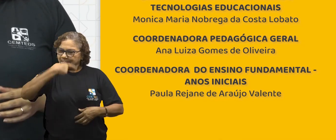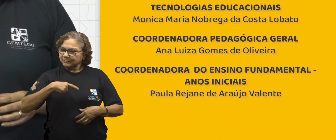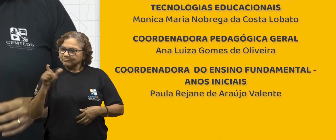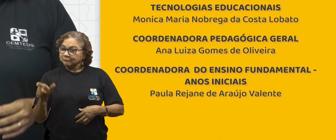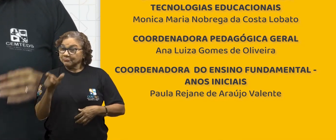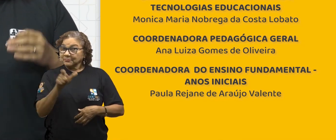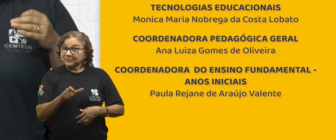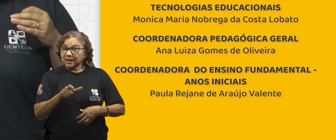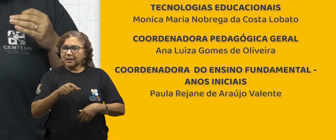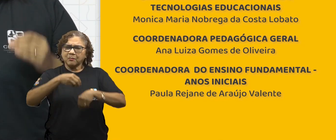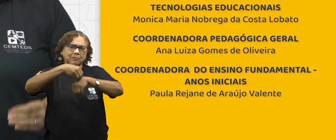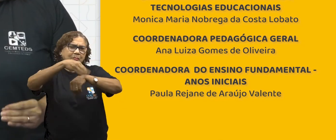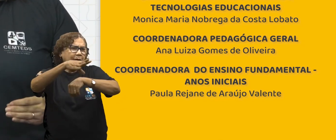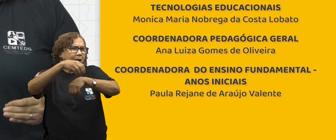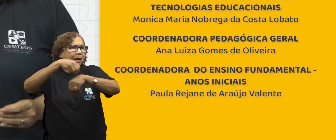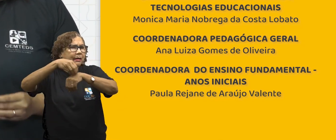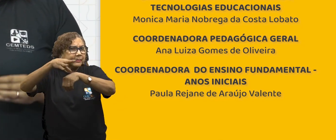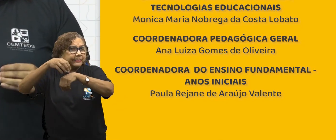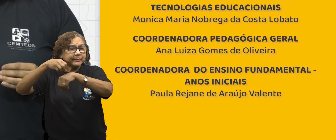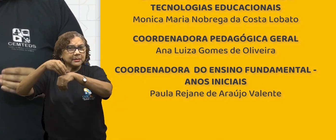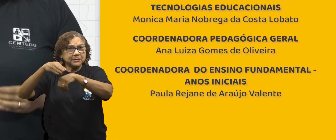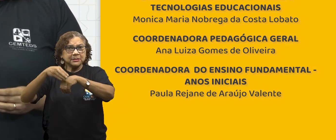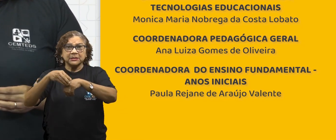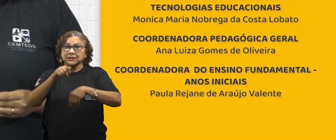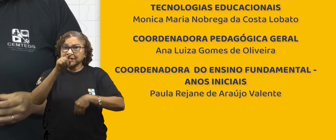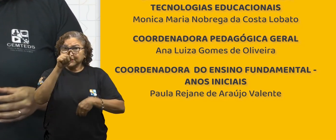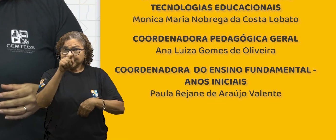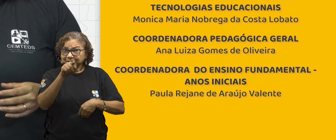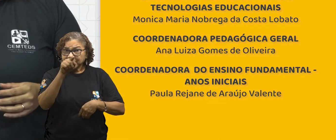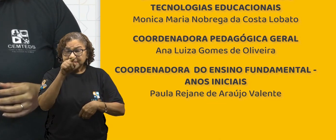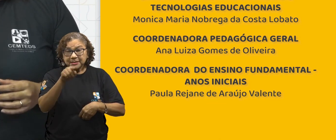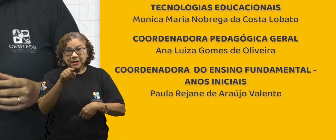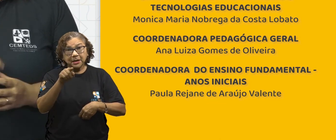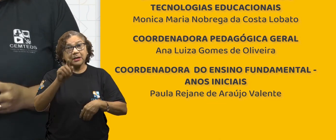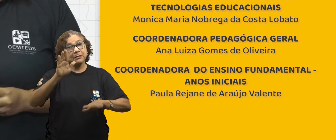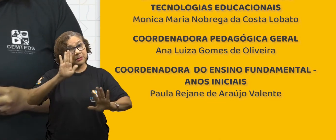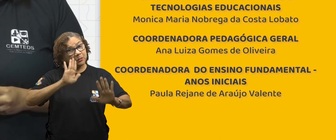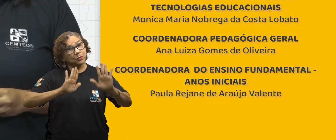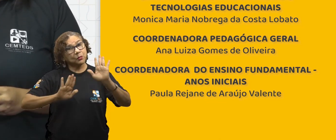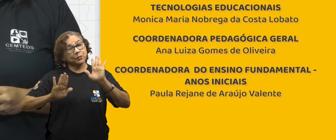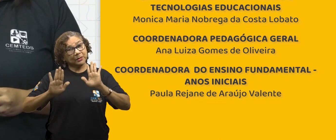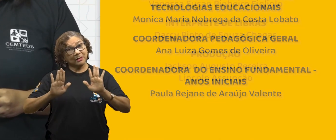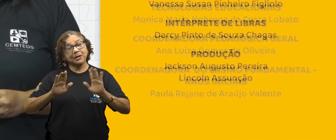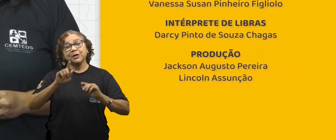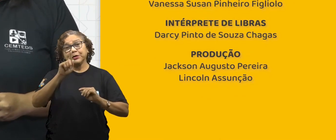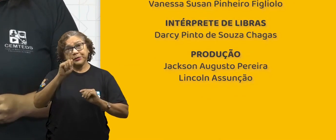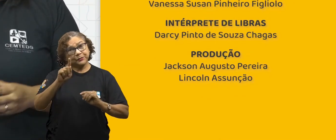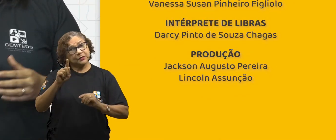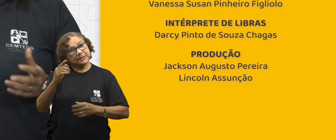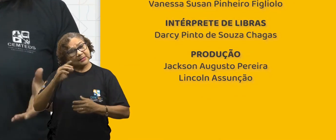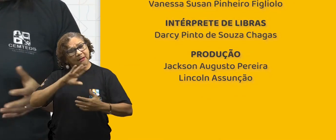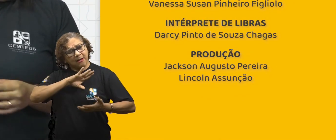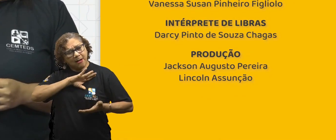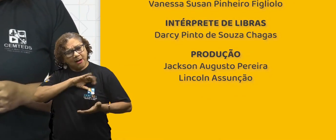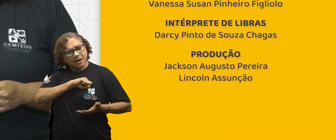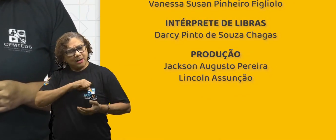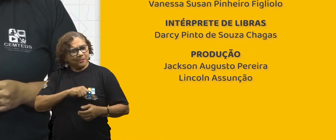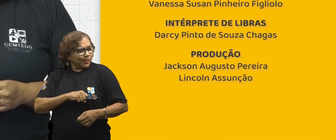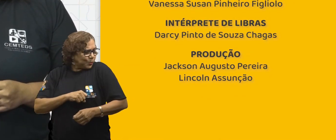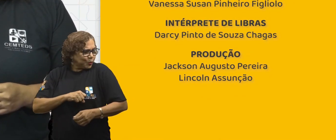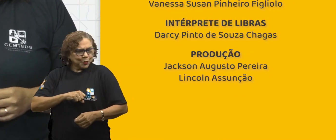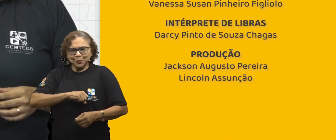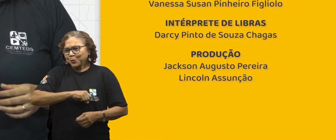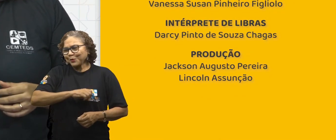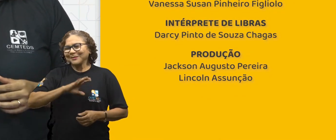recado dessa aula é exatamente esse, que você tenha mais amor por quem você é. A nossa aula vai ficando